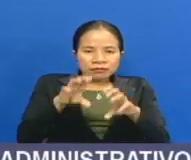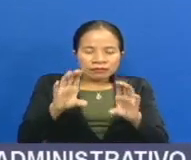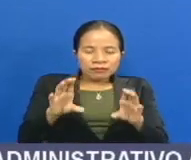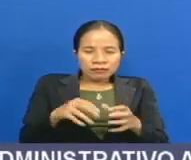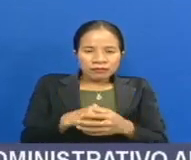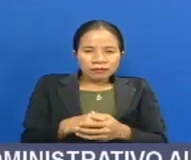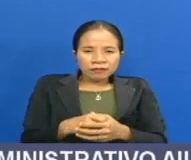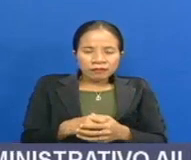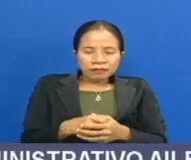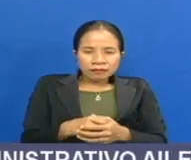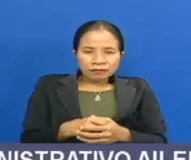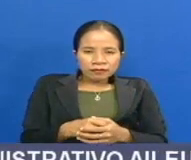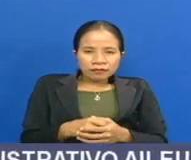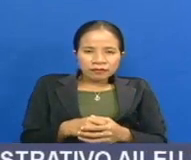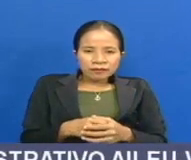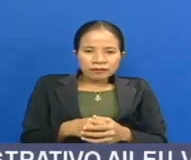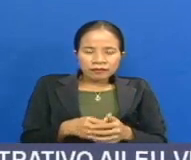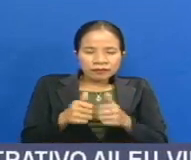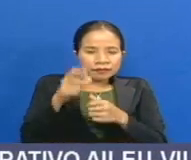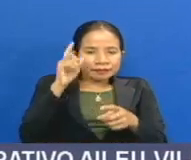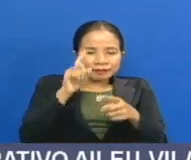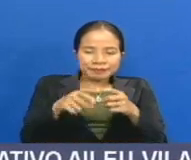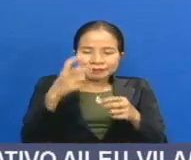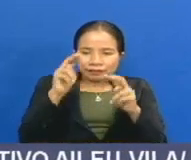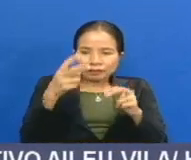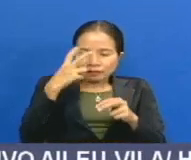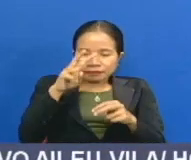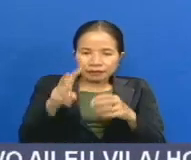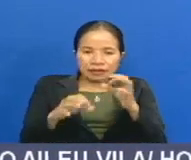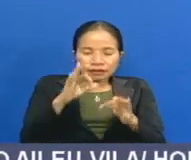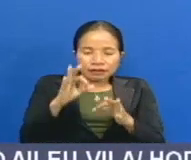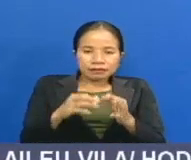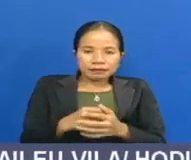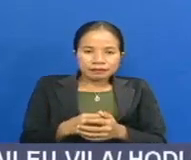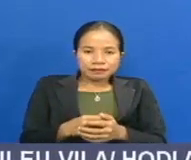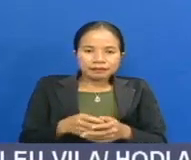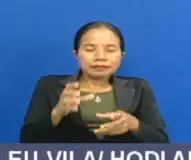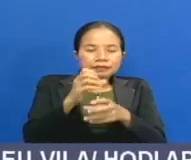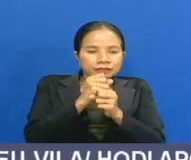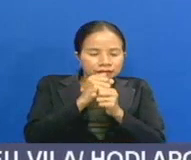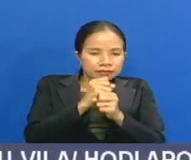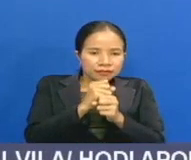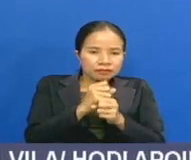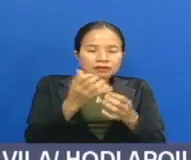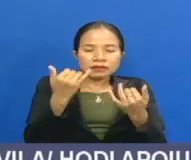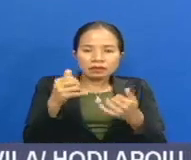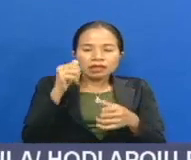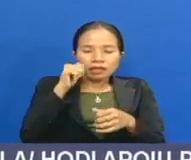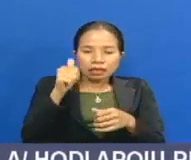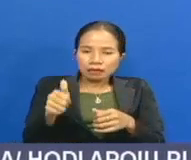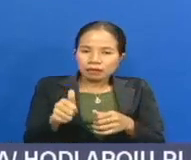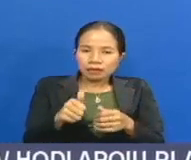non recensire e l'osa. E tenne tutto l'osa e tenne controllo. Se la ima che ti prende, ti ha, oggi, abban,